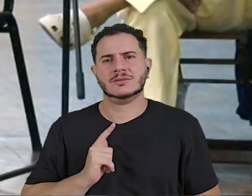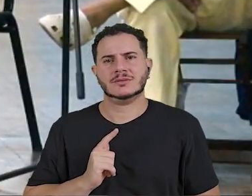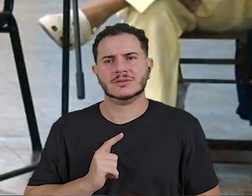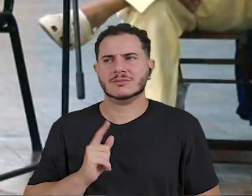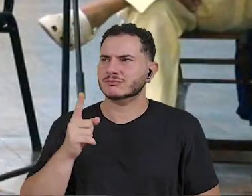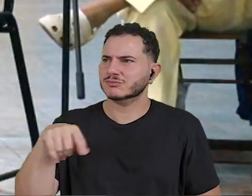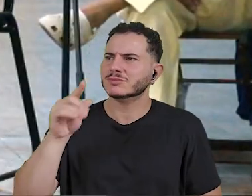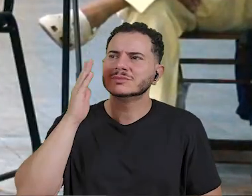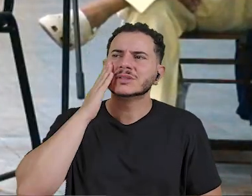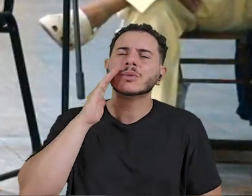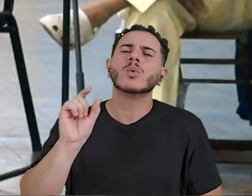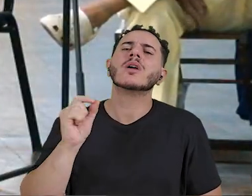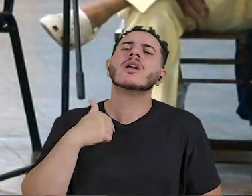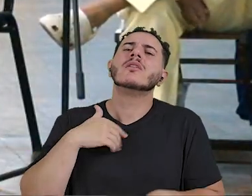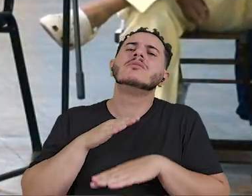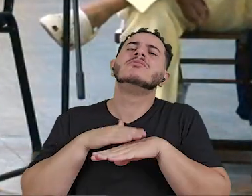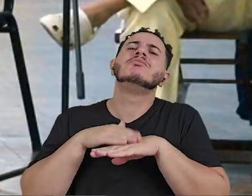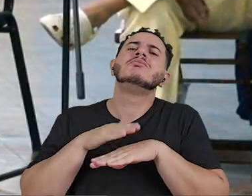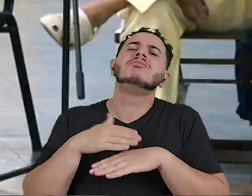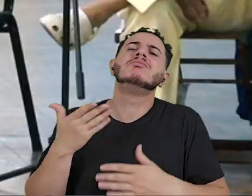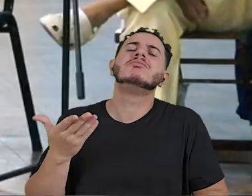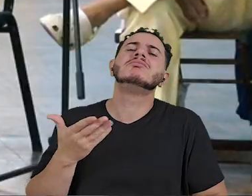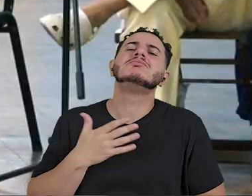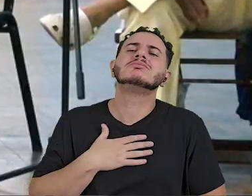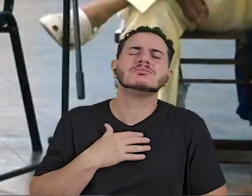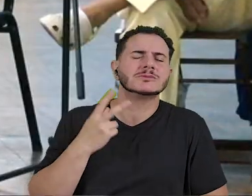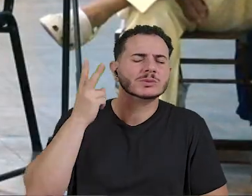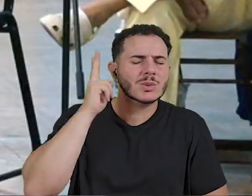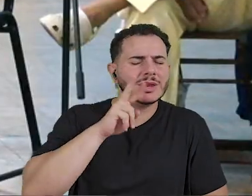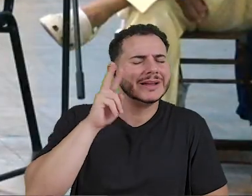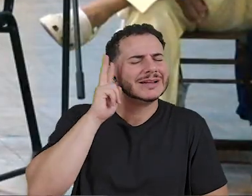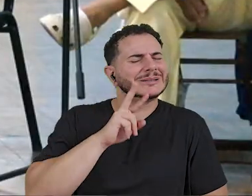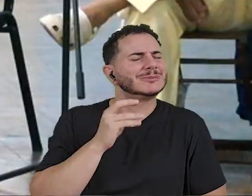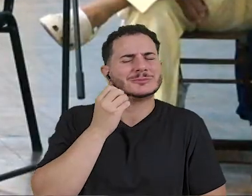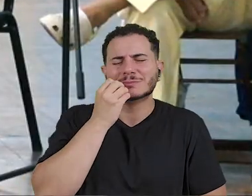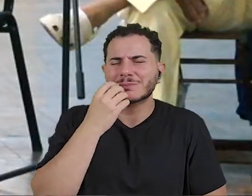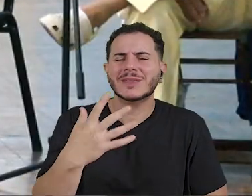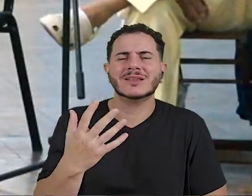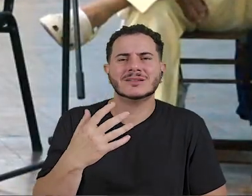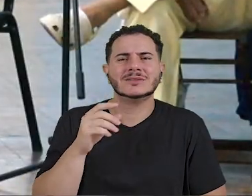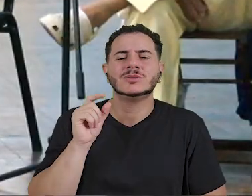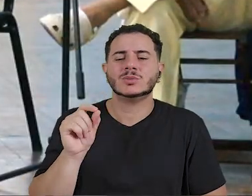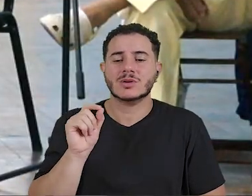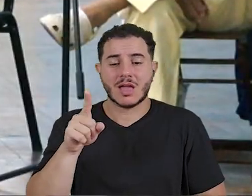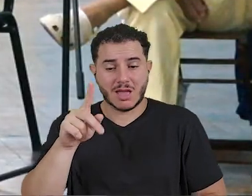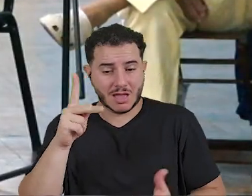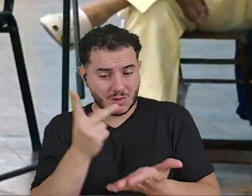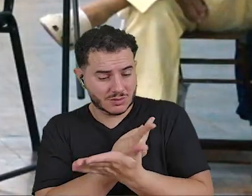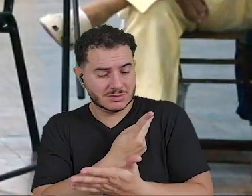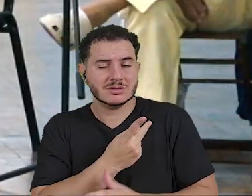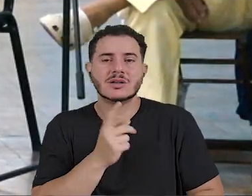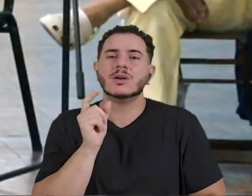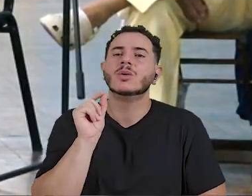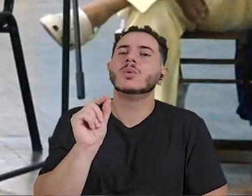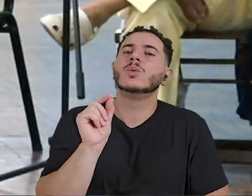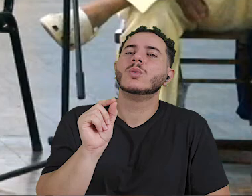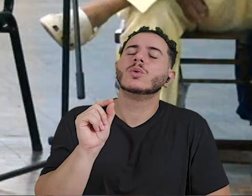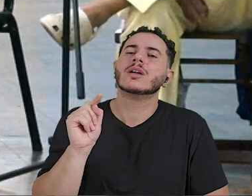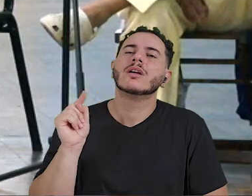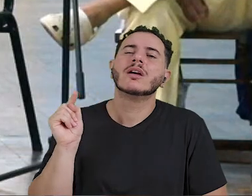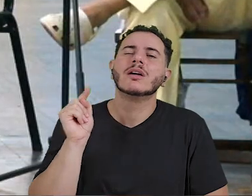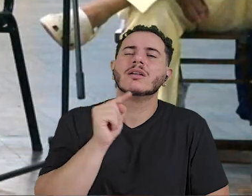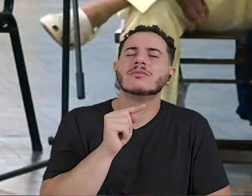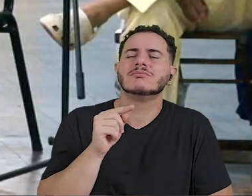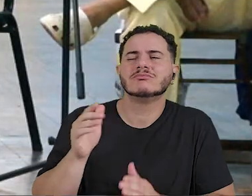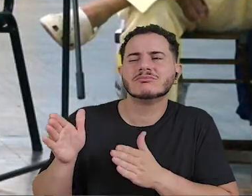Sabe o que eu fazia? Me lembro muito bem. Isso aconteceu com Cabeleira. A gente estava